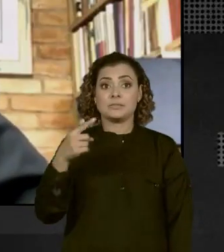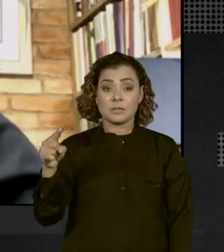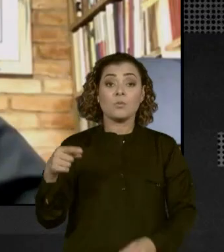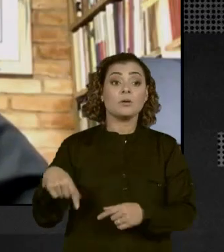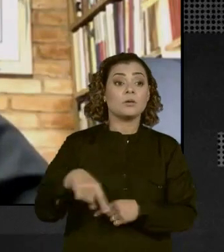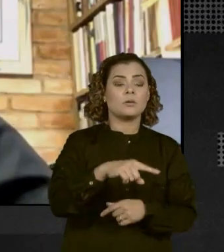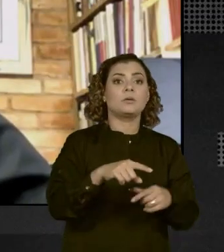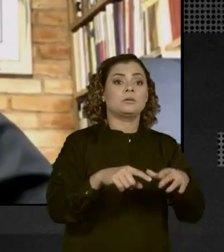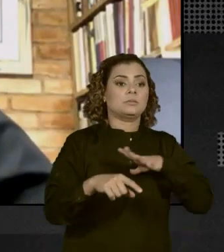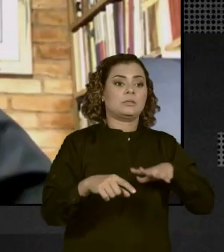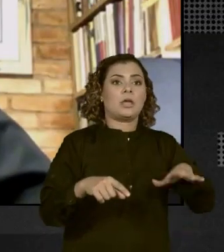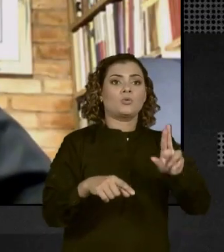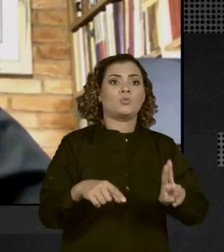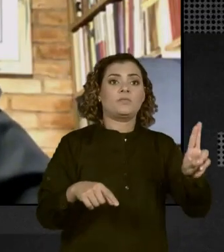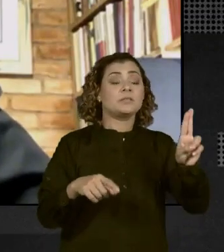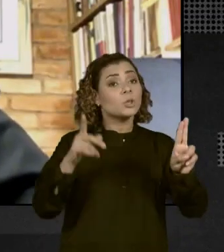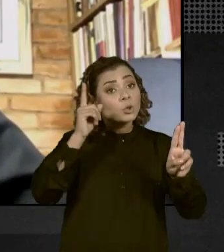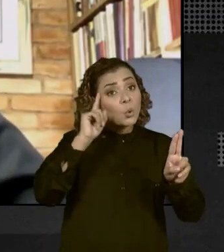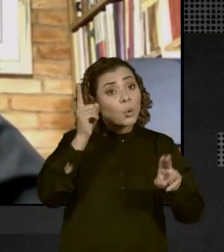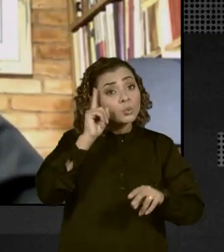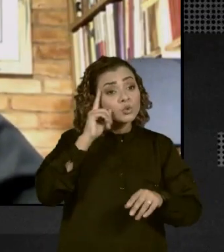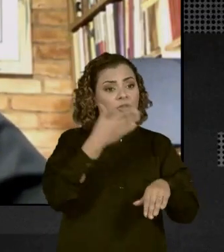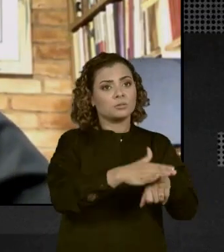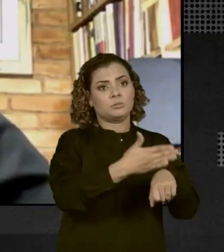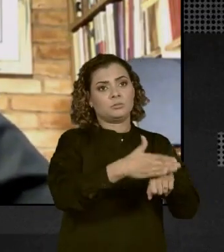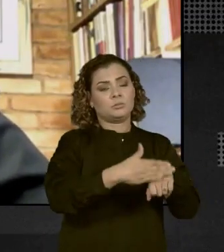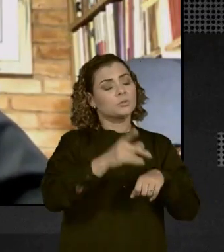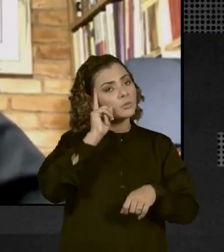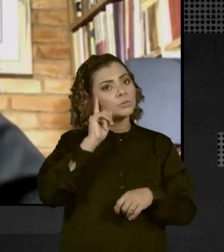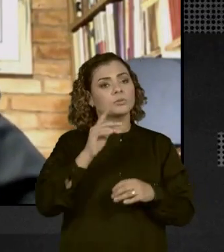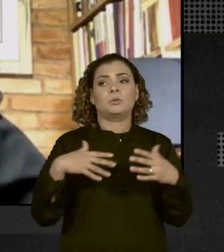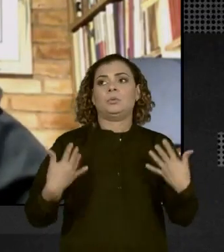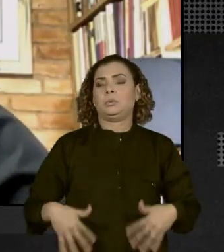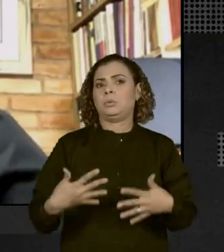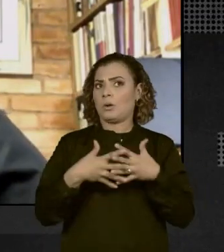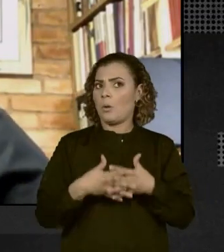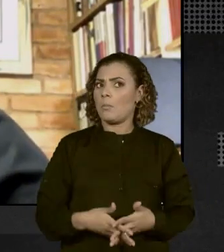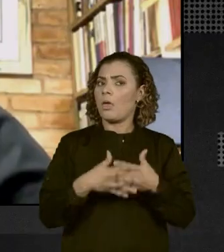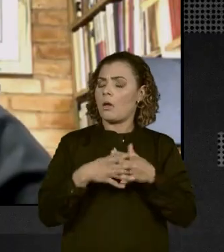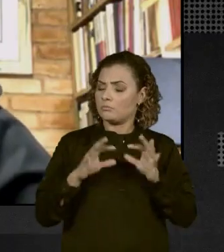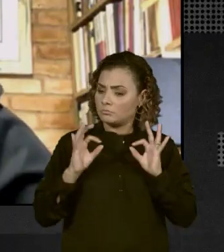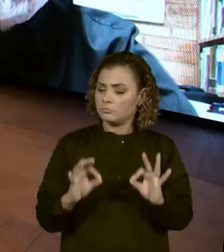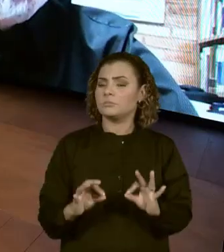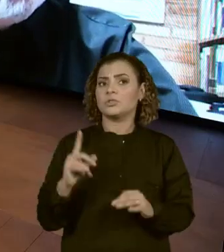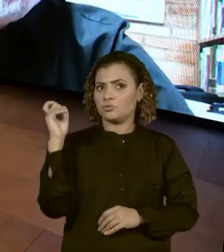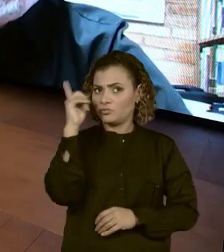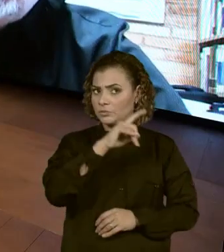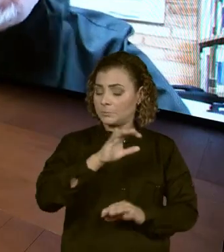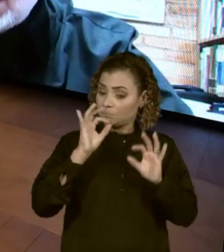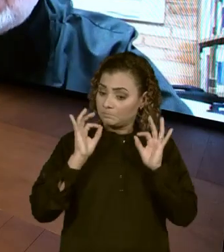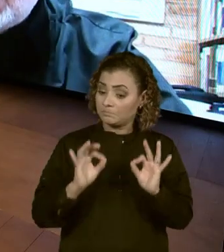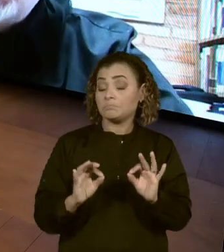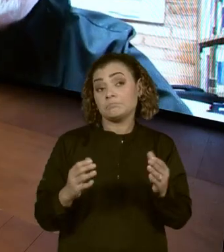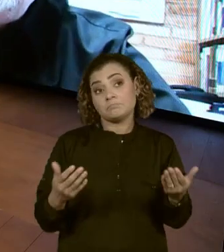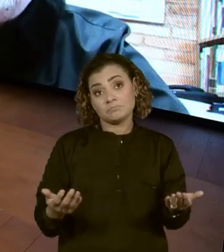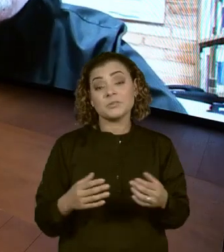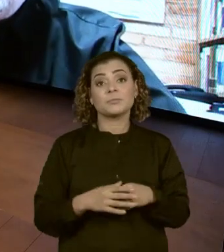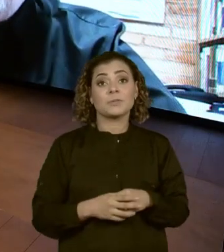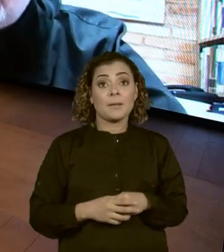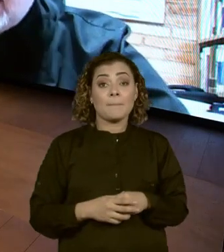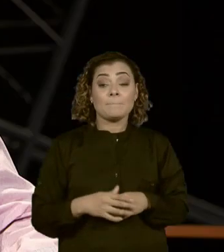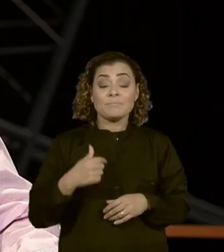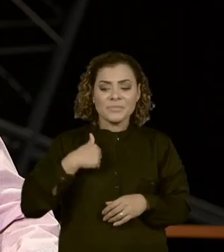não foi fácil fazer esse trabalho na escola, porque eu tinha que sair da aclimação e